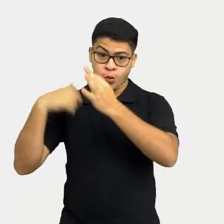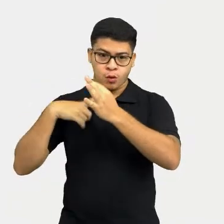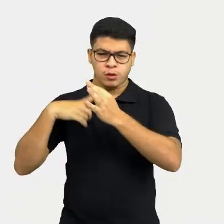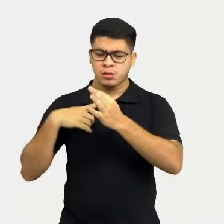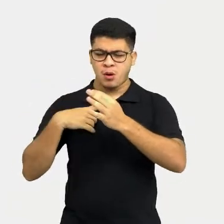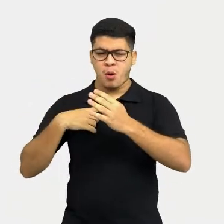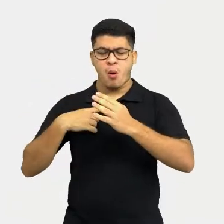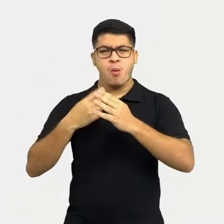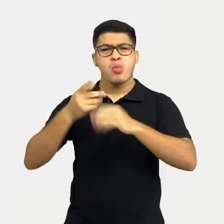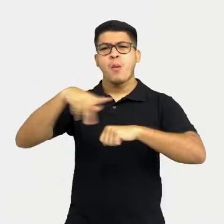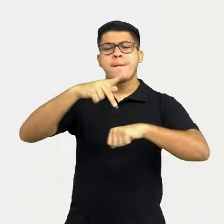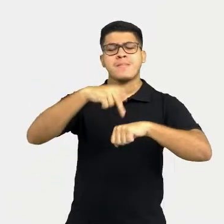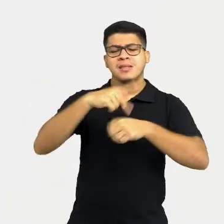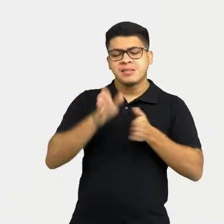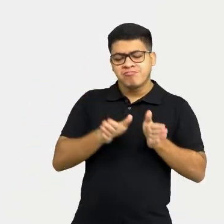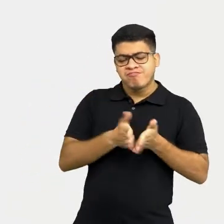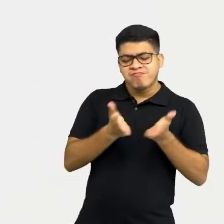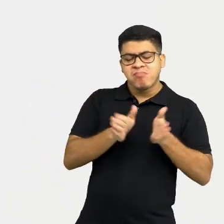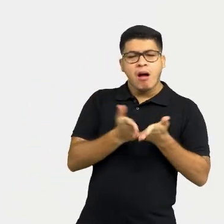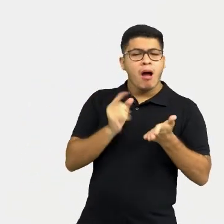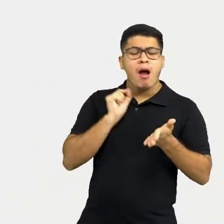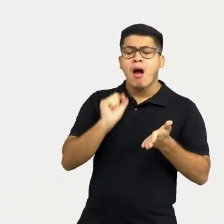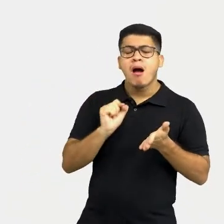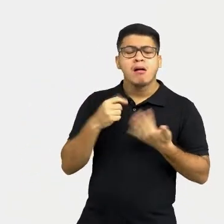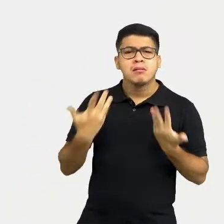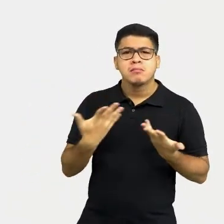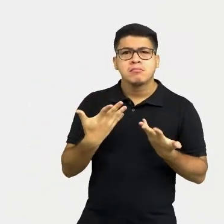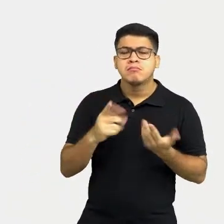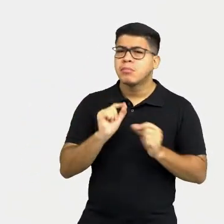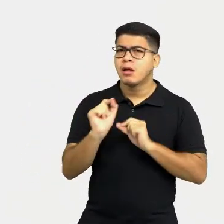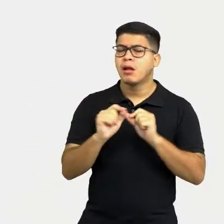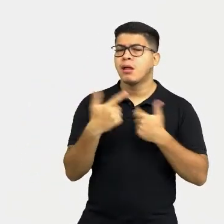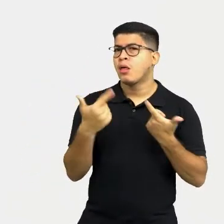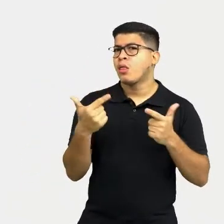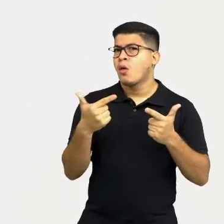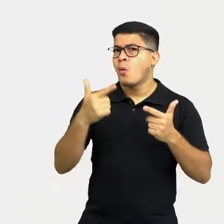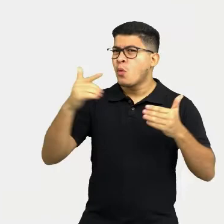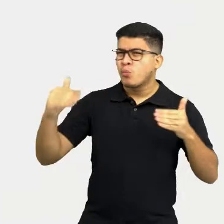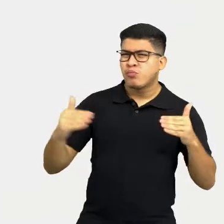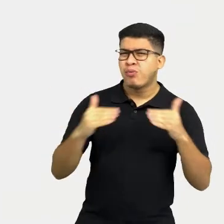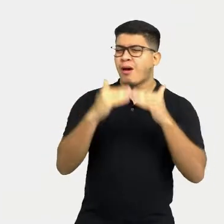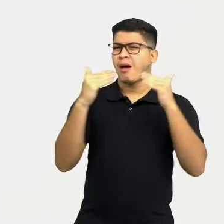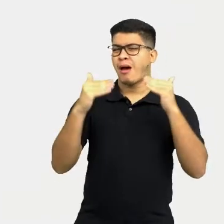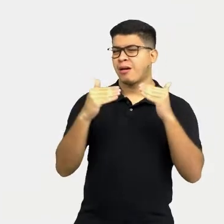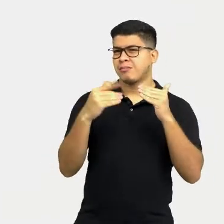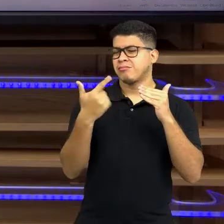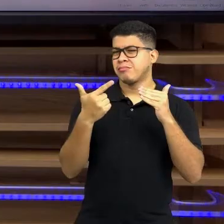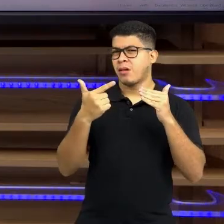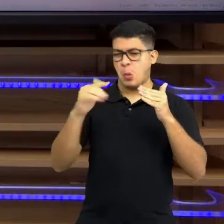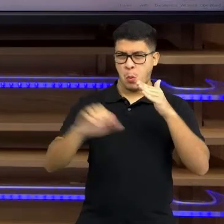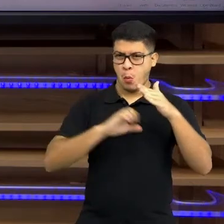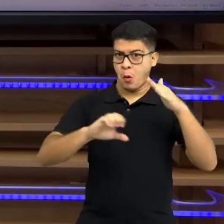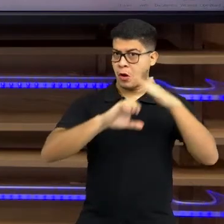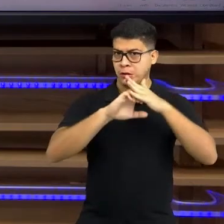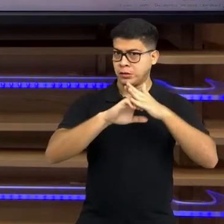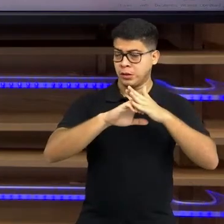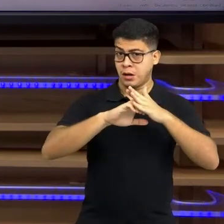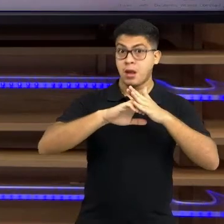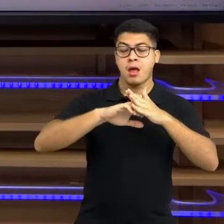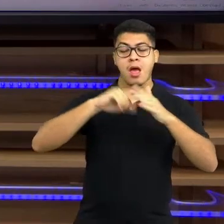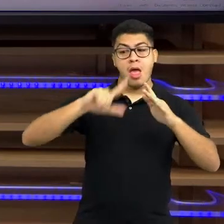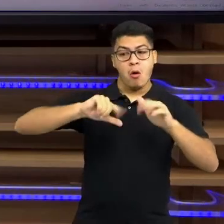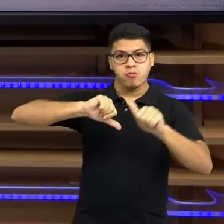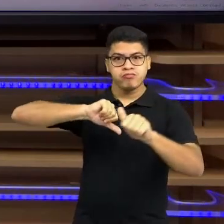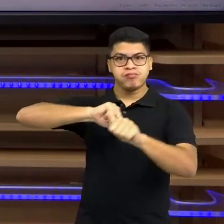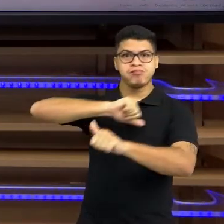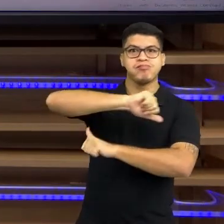dos países pobres. A gente está falando aqui de uma situação que não está relacionada com uma grande empresa. É o contrário, na verdade,